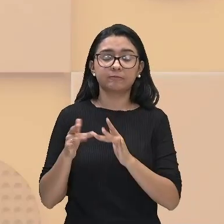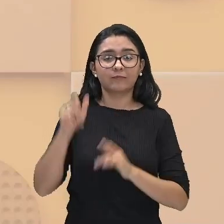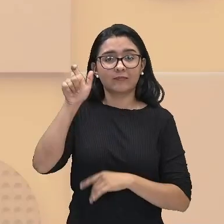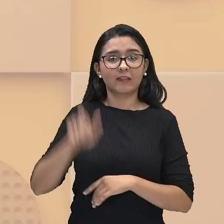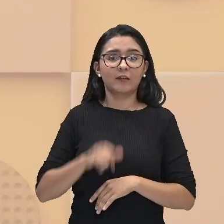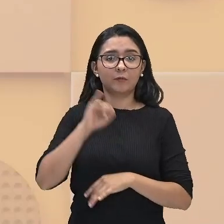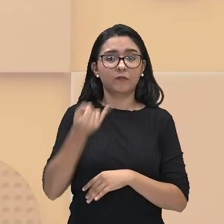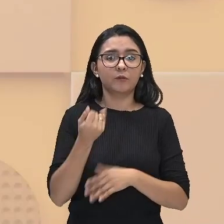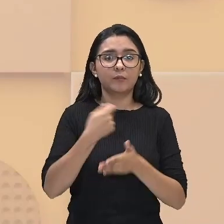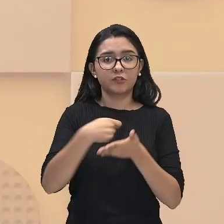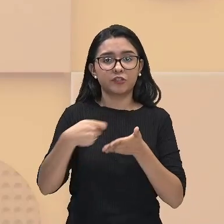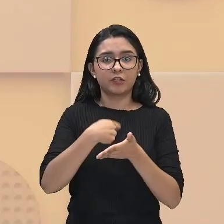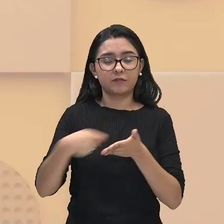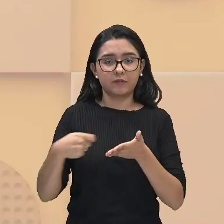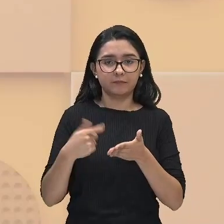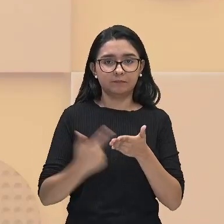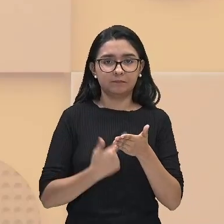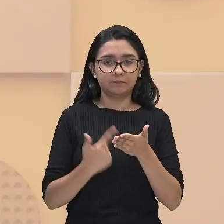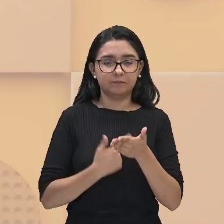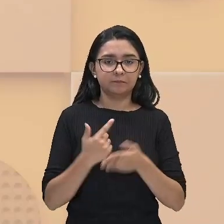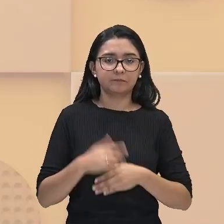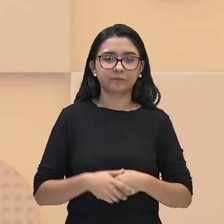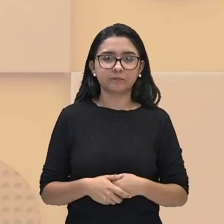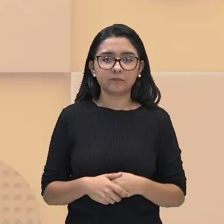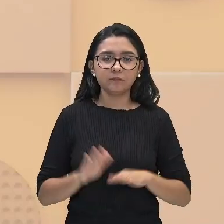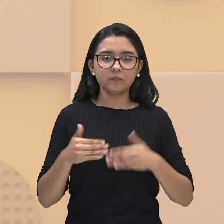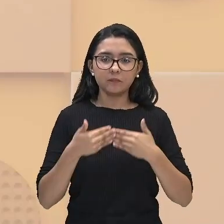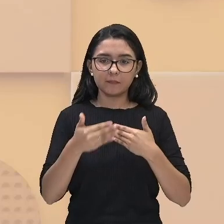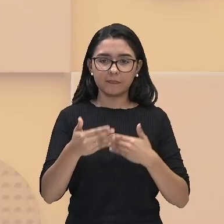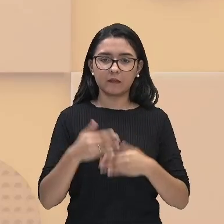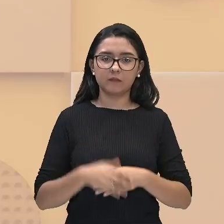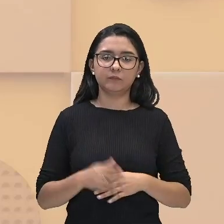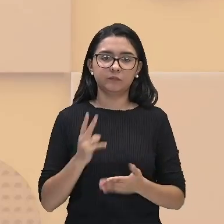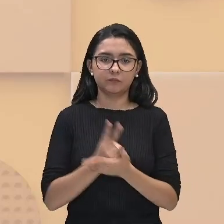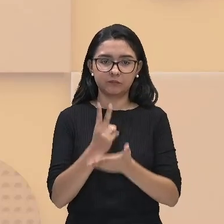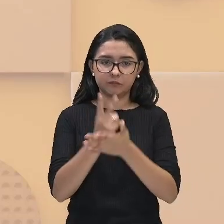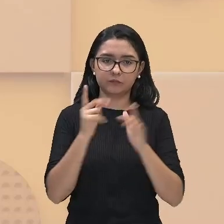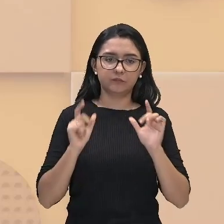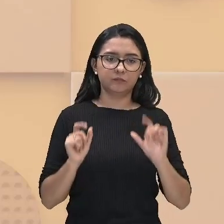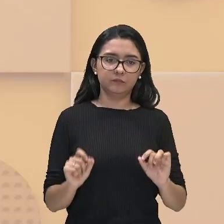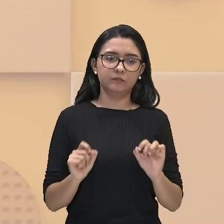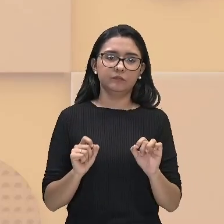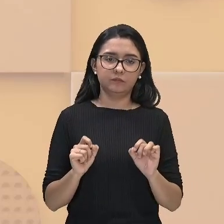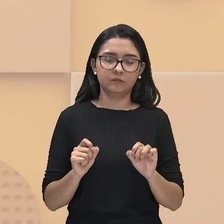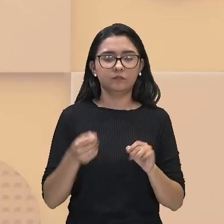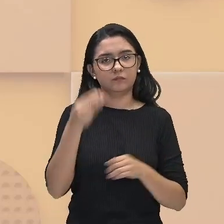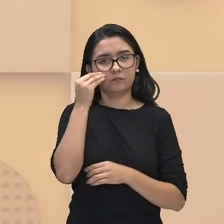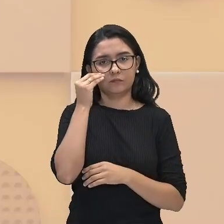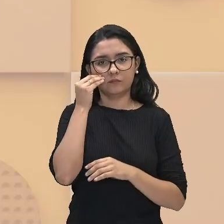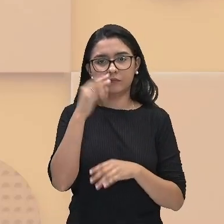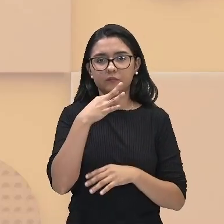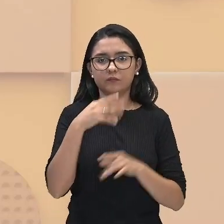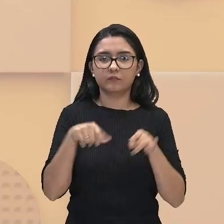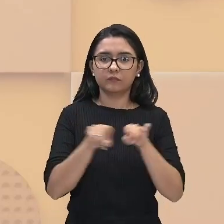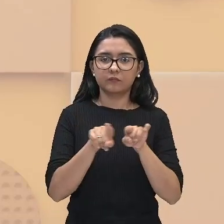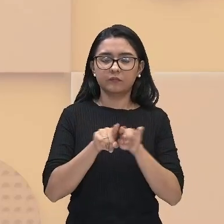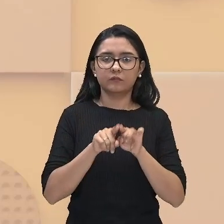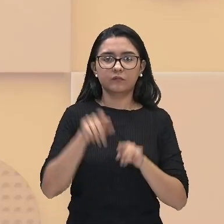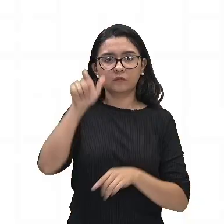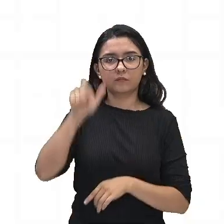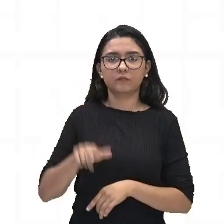escrever a obra de Dom Quixote, ok? Continuando, vamos aí para observar e conhecer